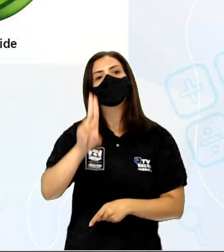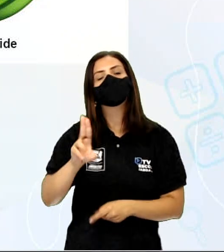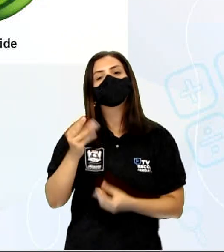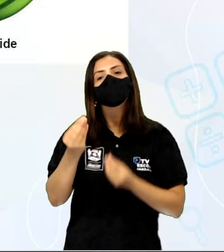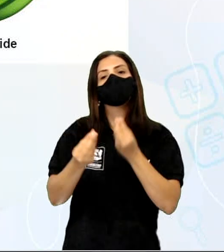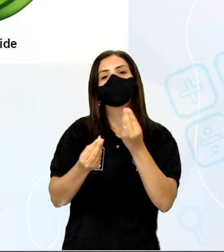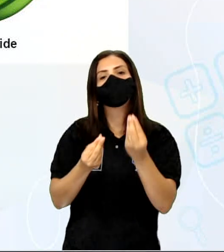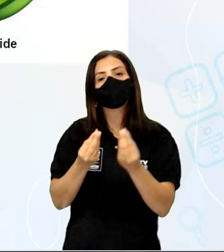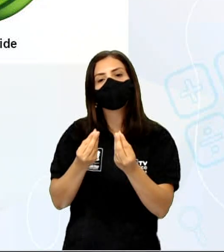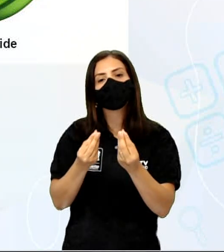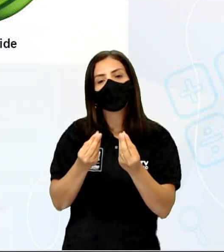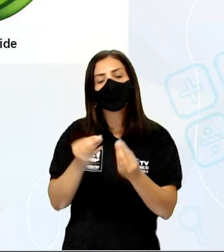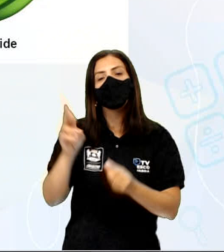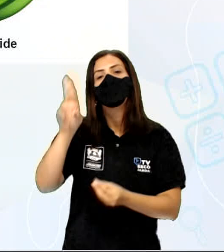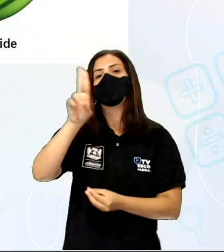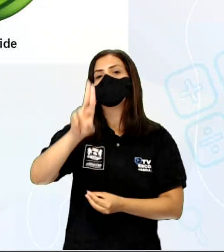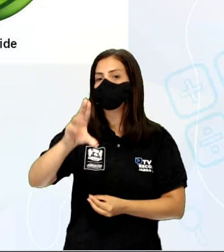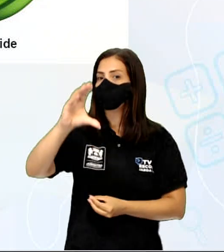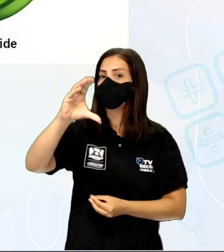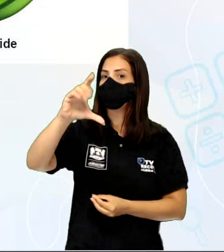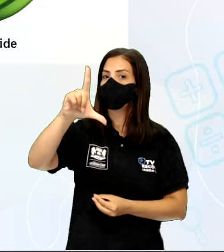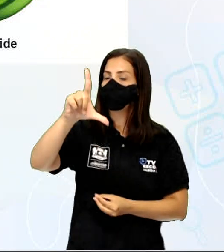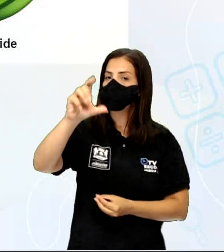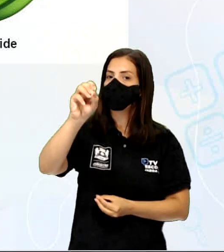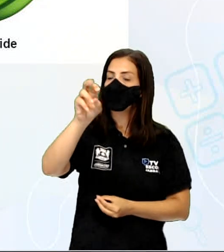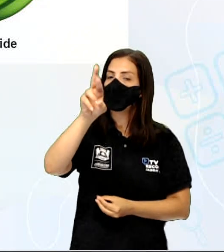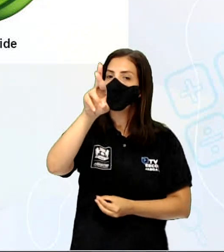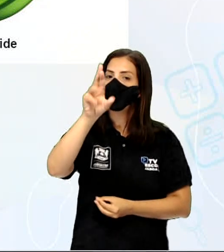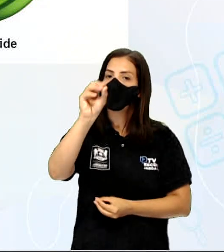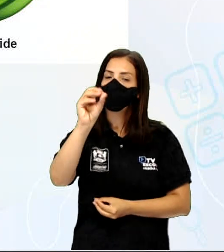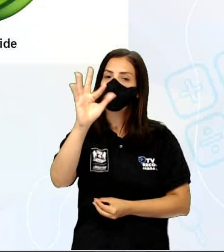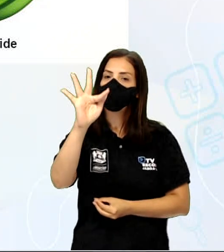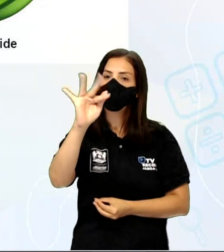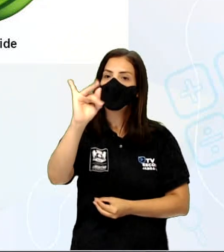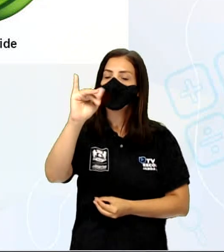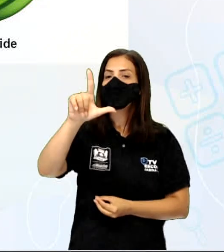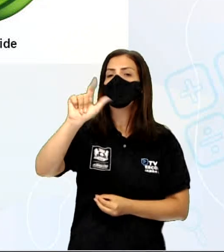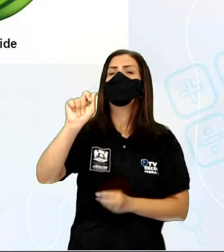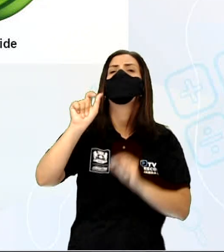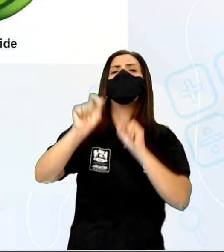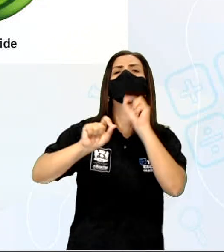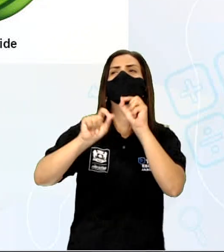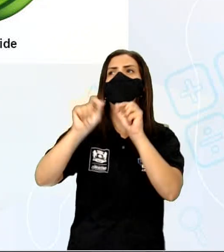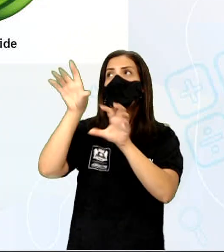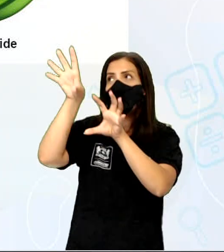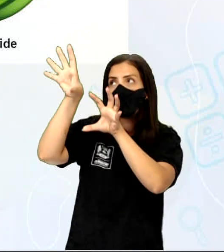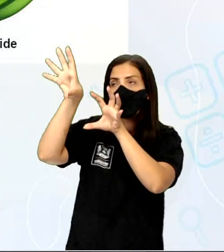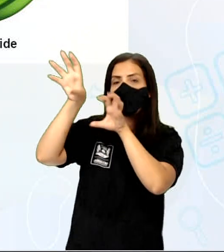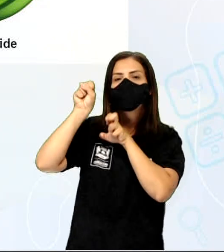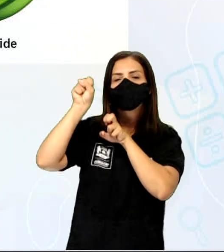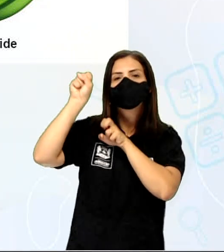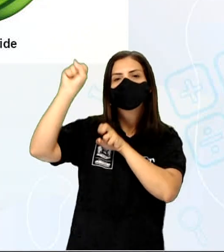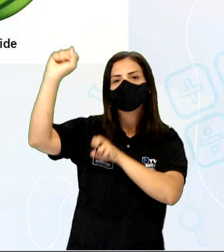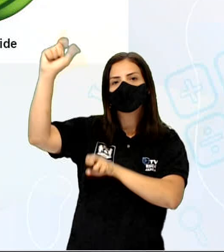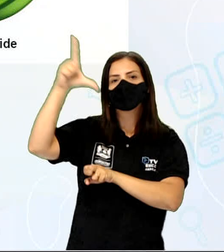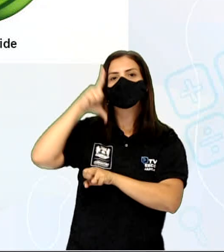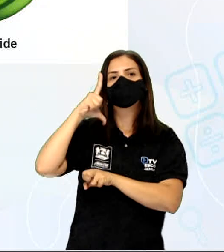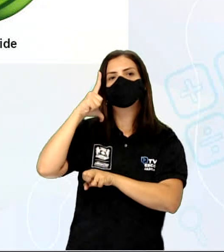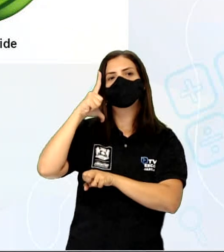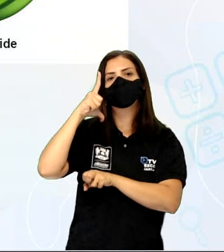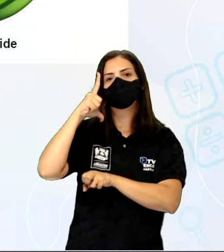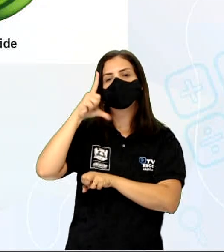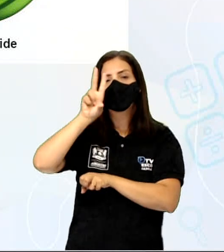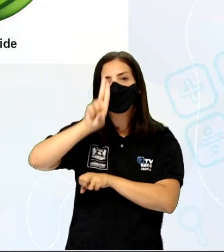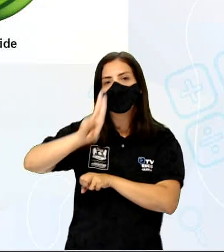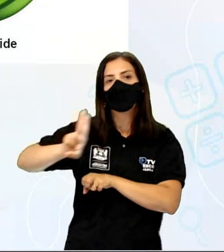substância chamada de clorofila, que tem a capacidade de absorver a radiação do sol e utilizar para a produção de matéria